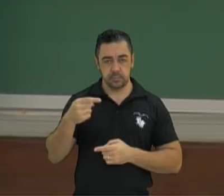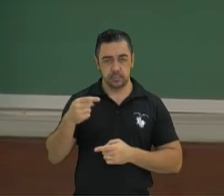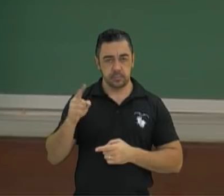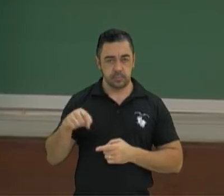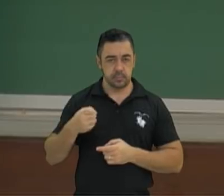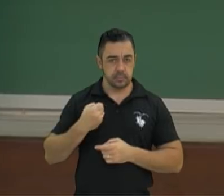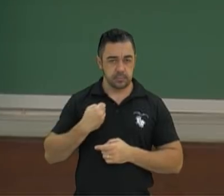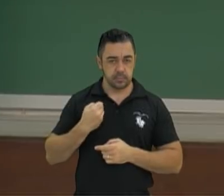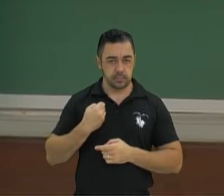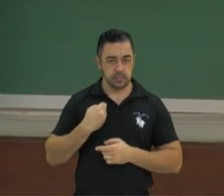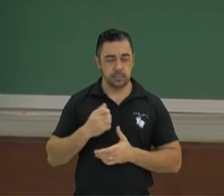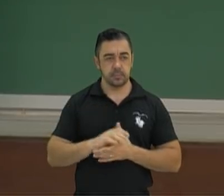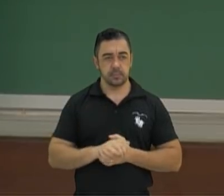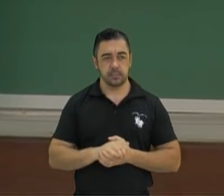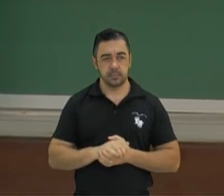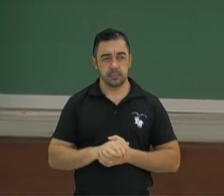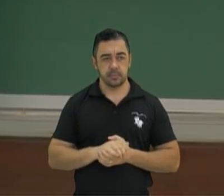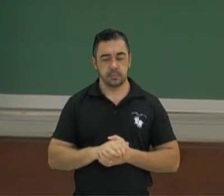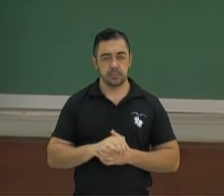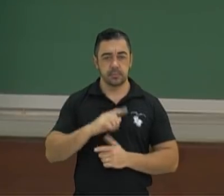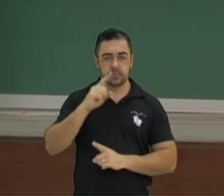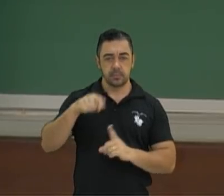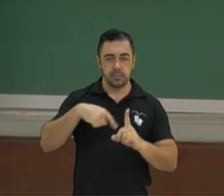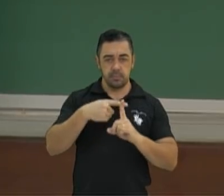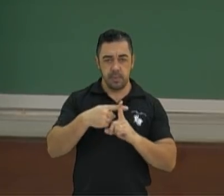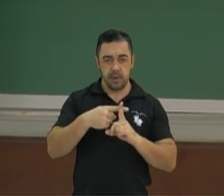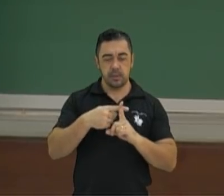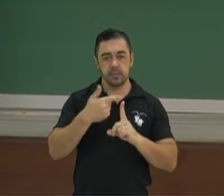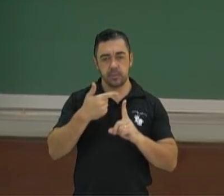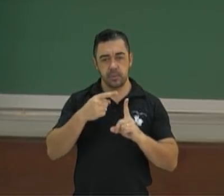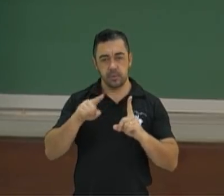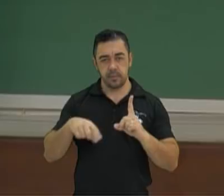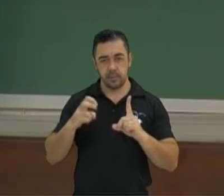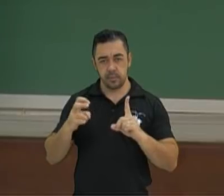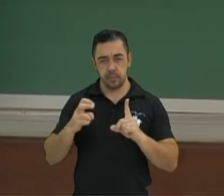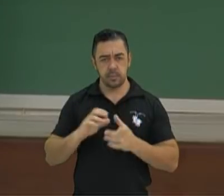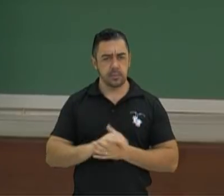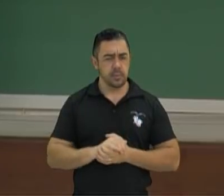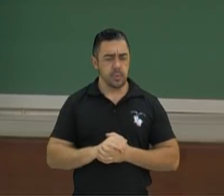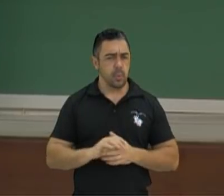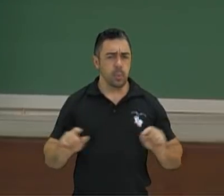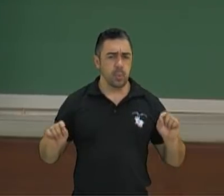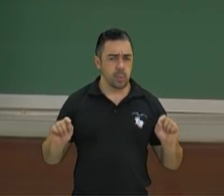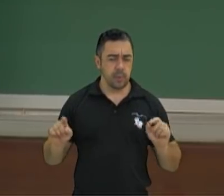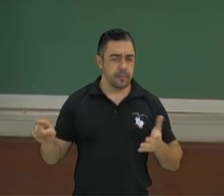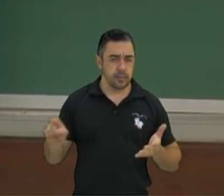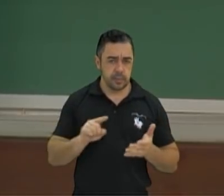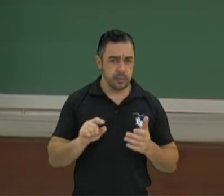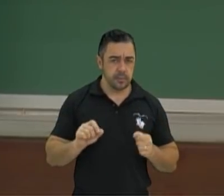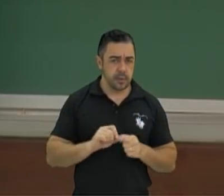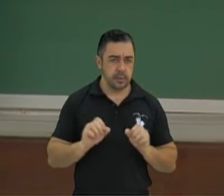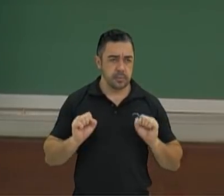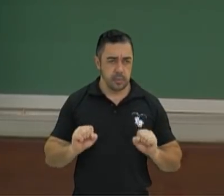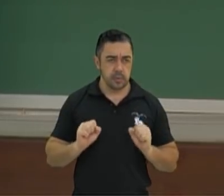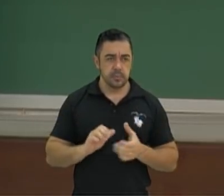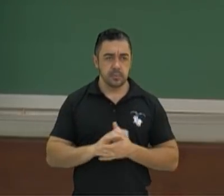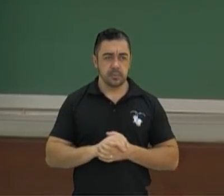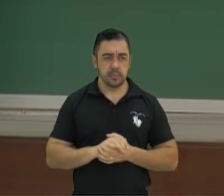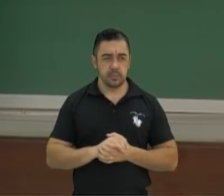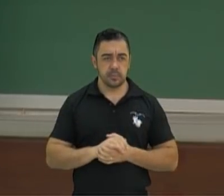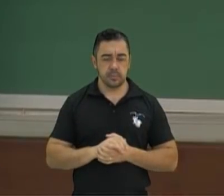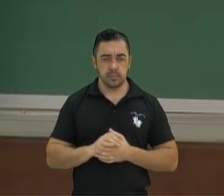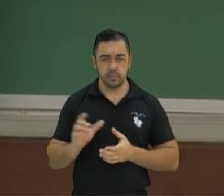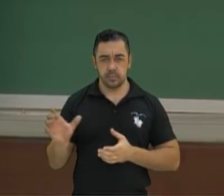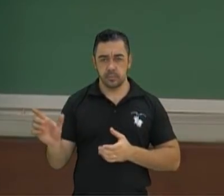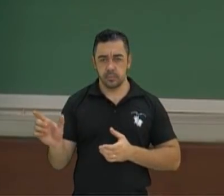do número. Então, ficaria menos com menos, mais. O que vocês podem fazer aqui? Vocês podem